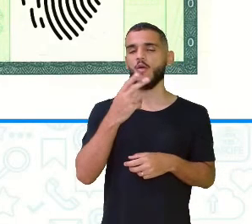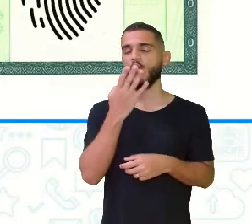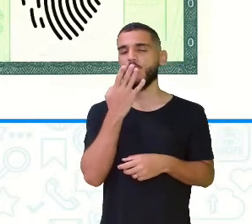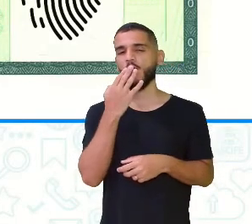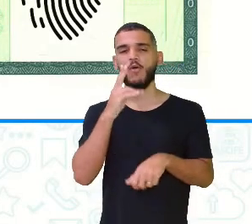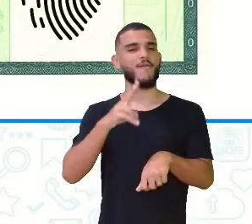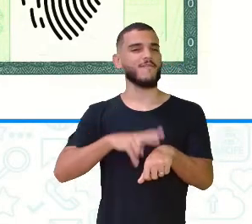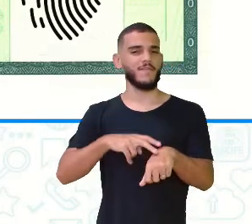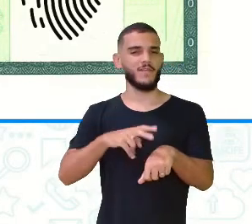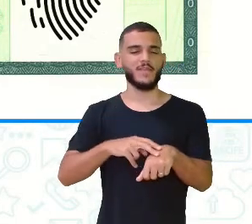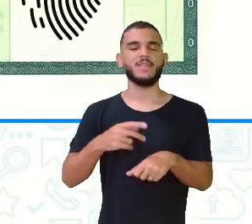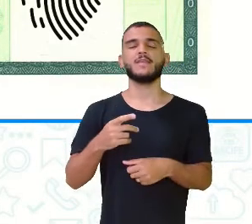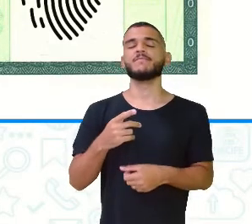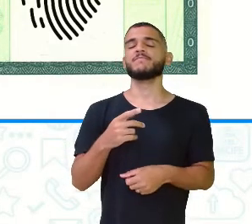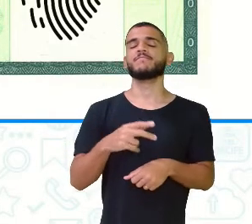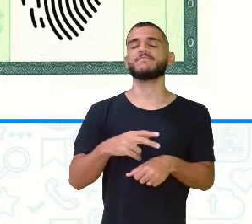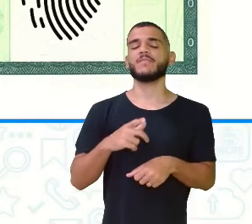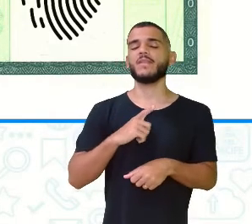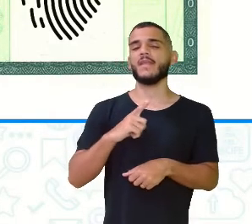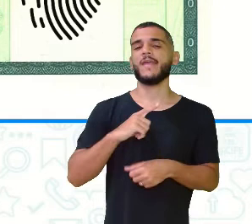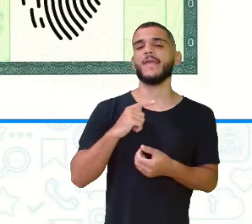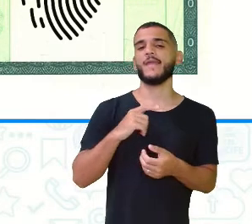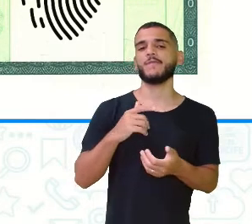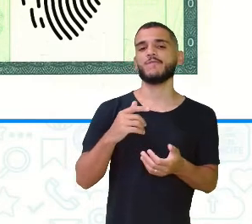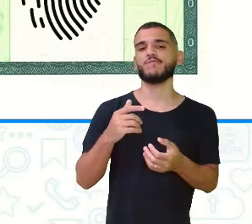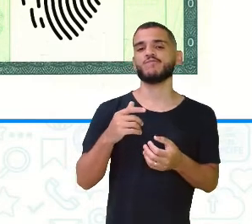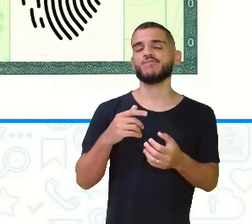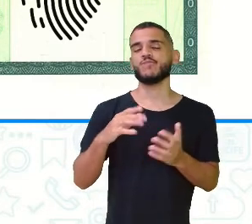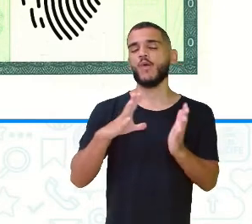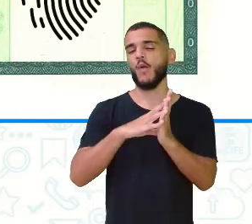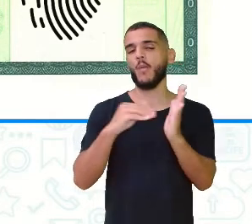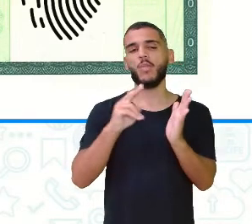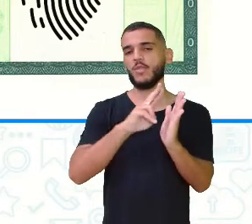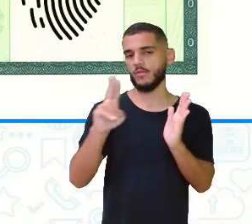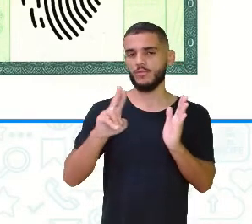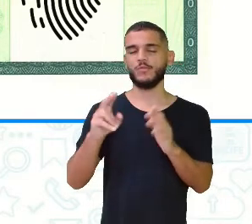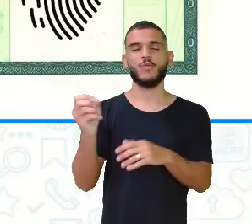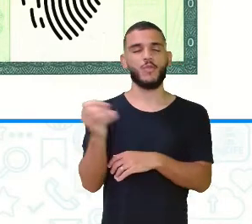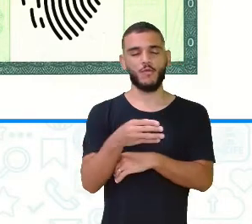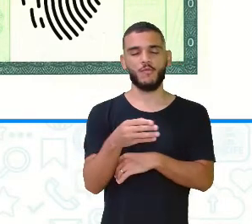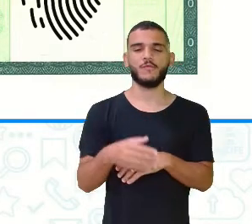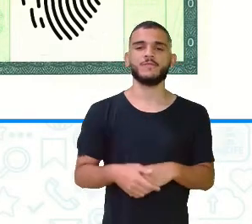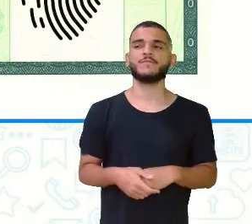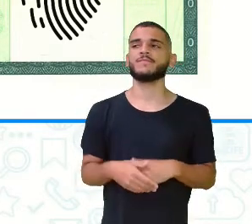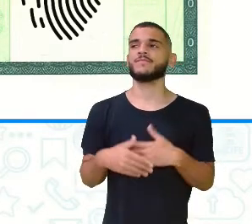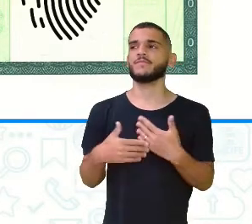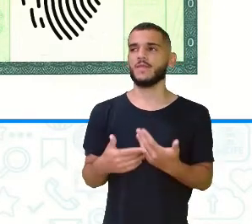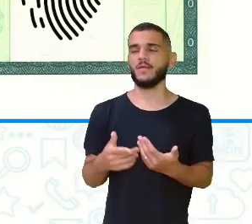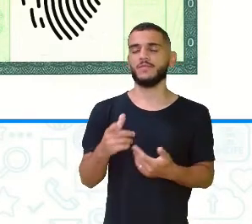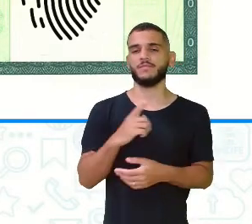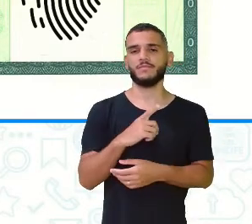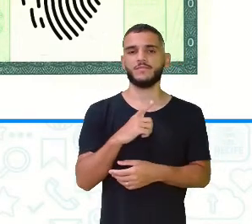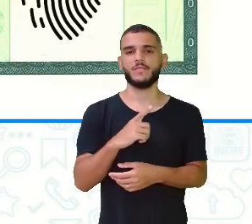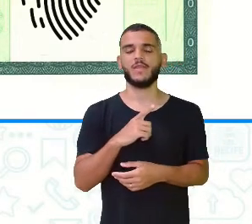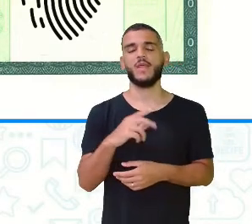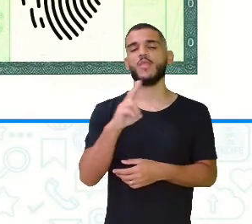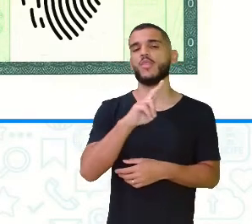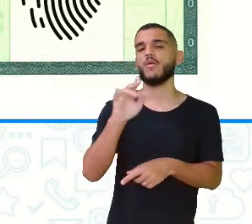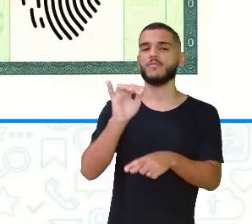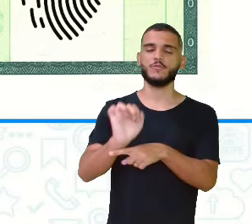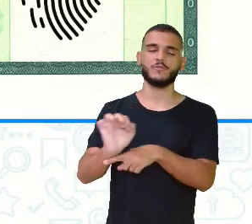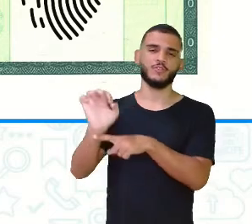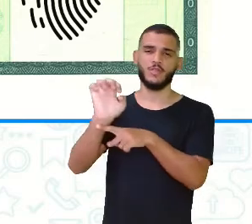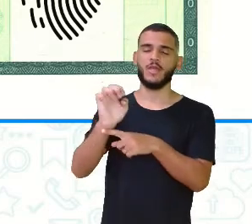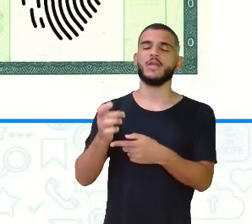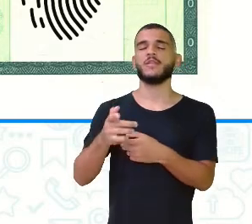botando o modelo antigo aqui, mas tem um modelo novo. E o que é que tinha nesse modelo antigo? Aqui, ó. Aqui fica o nome do estado, por